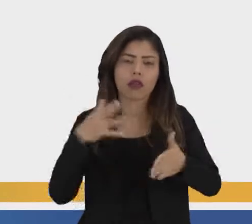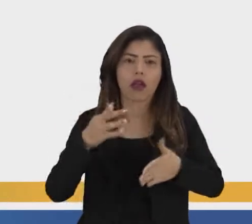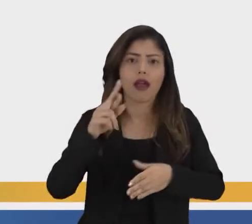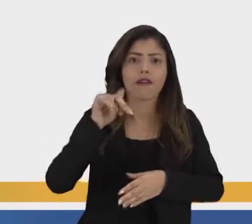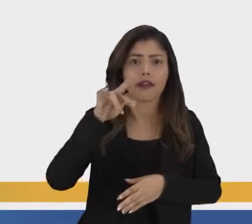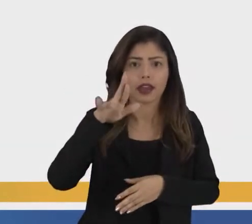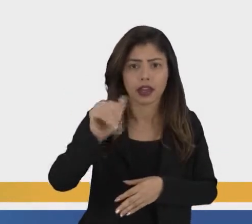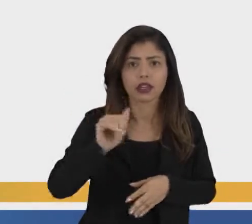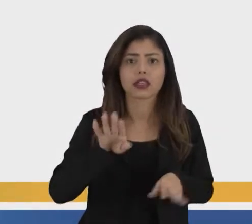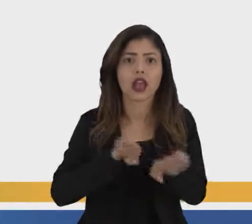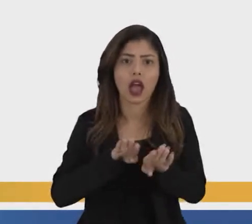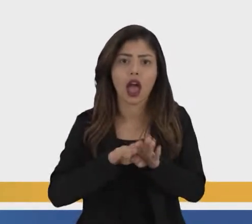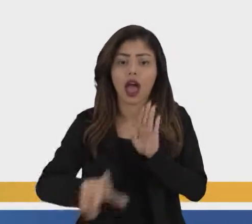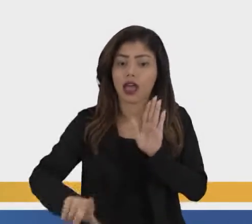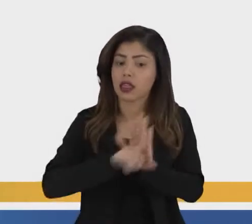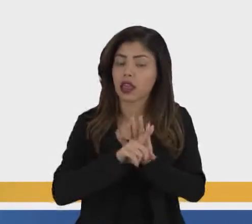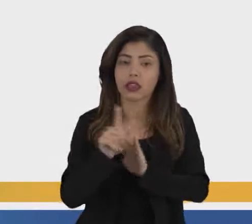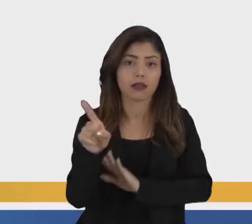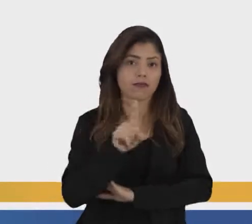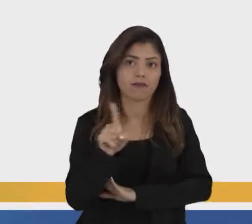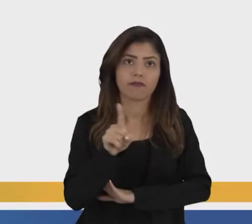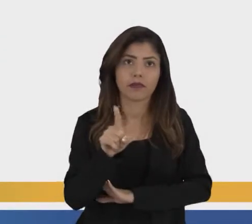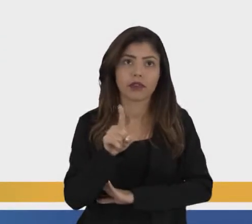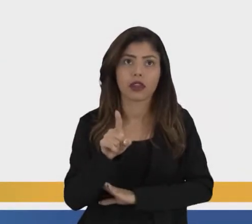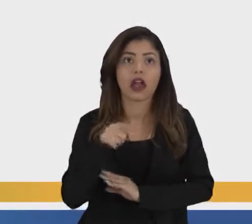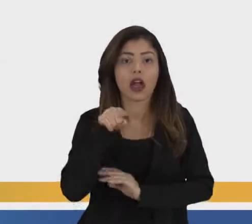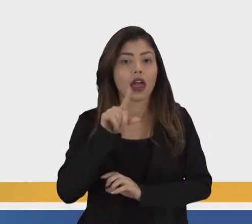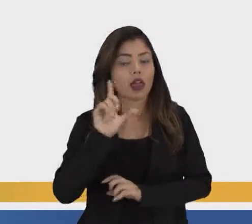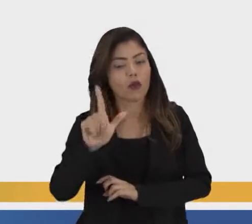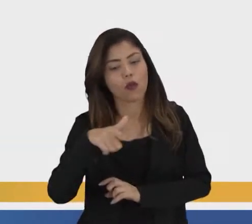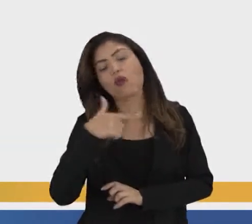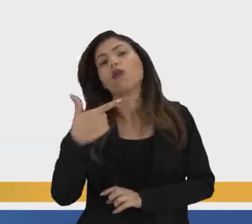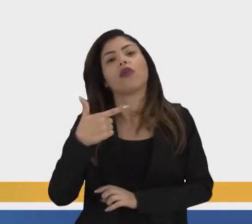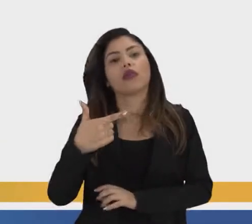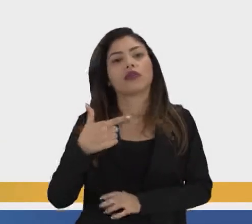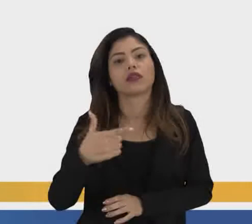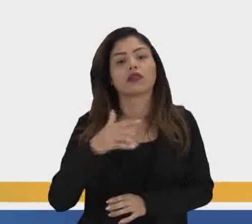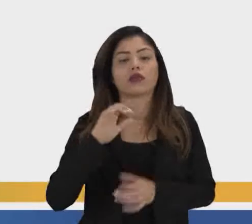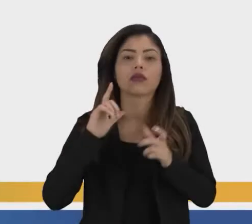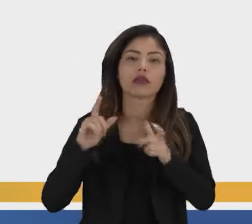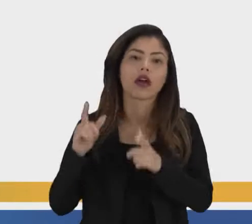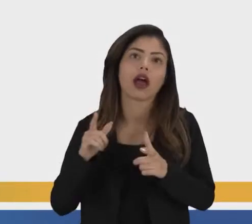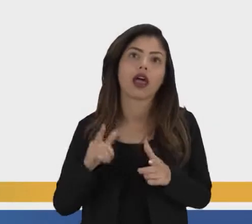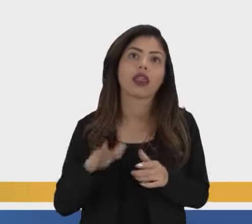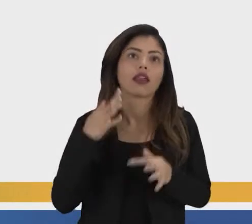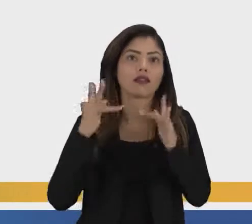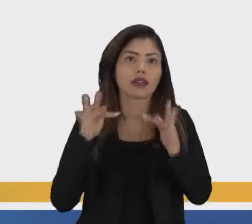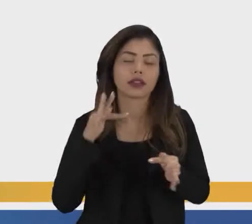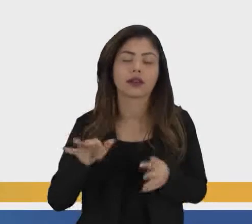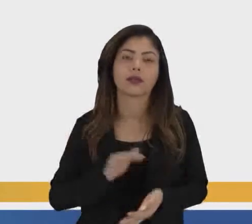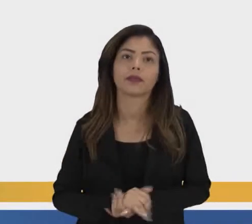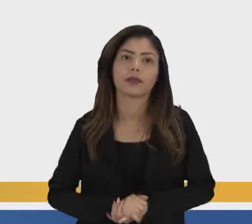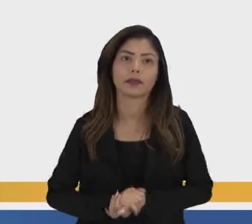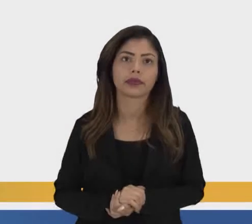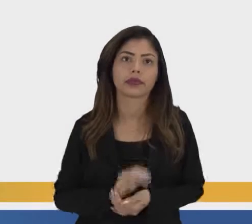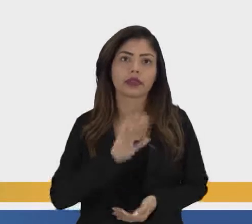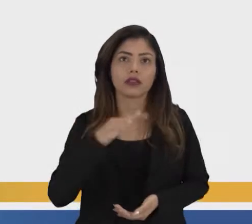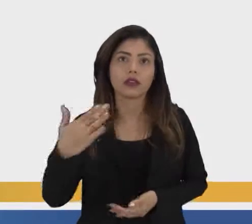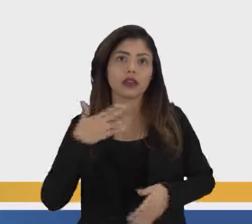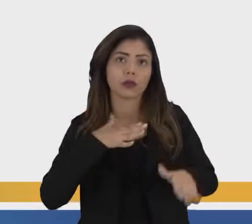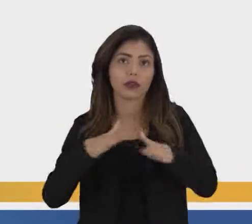Se eu não tiver um referencial inercial, as leis de Newton não valem. Aí nós temos um outro campo de estudo da